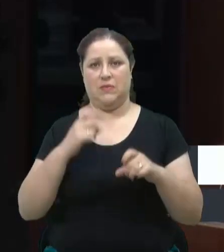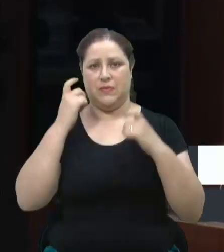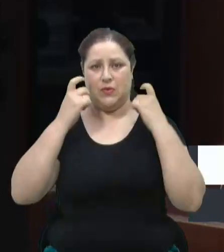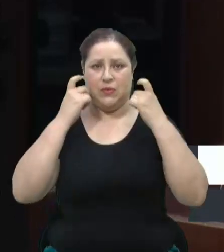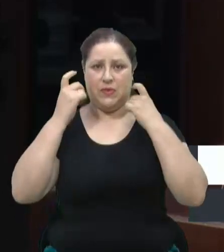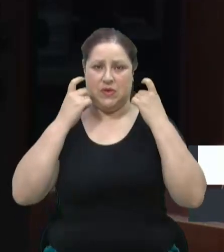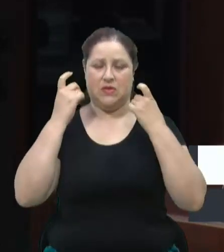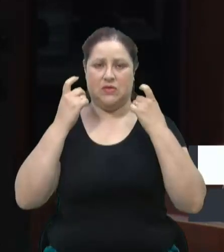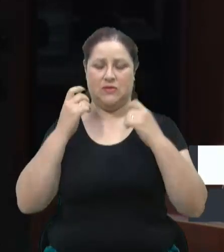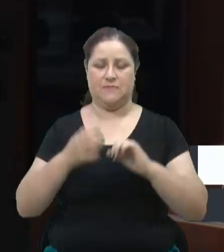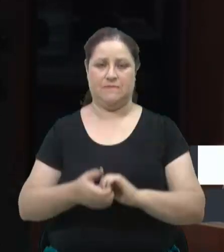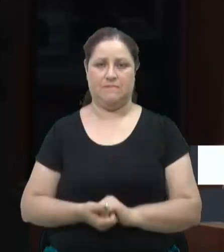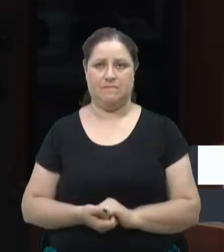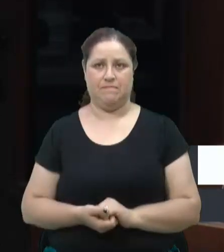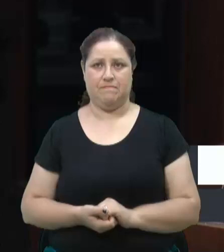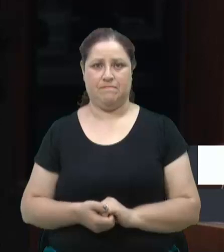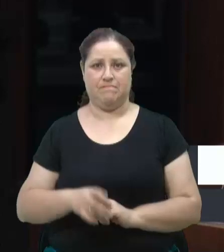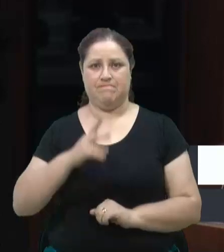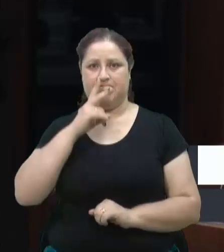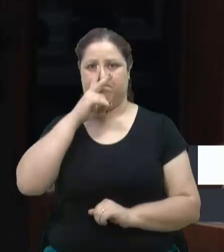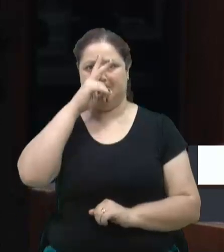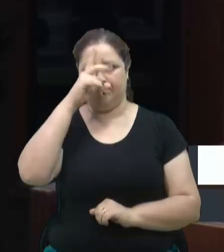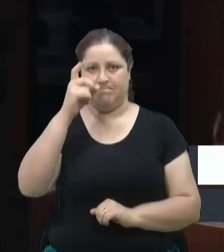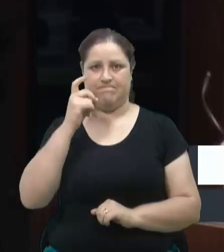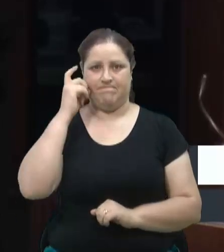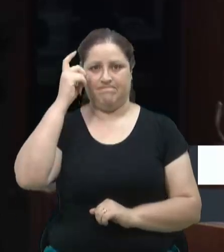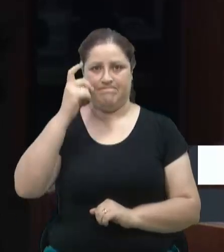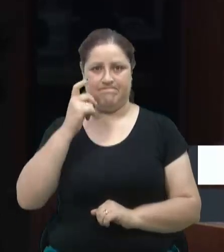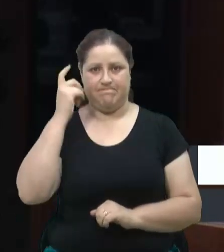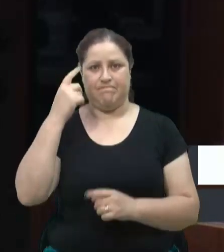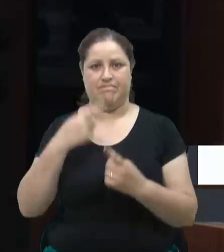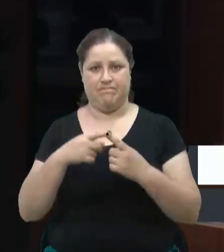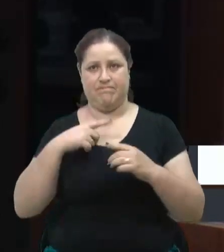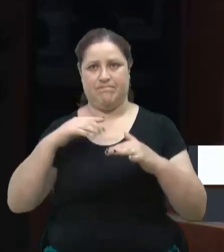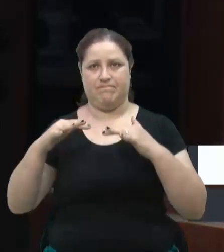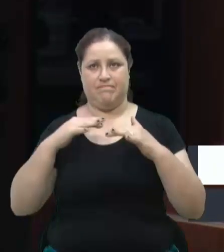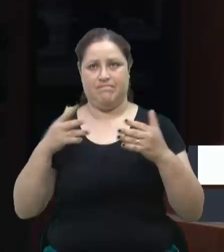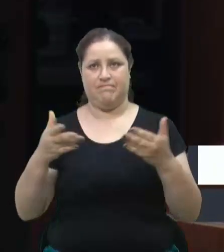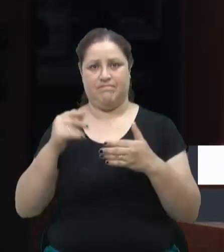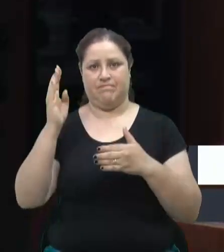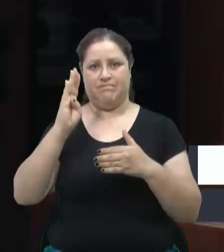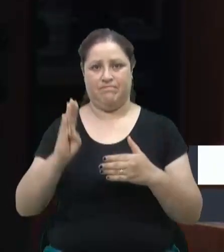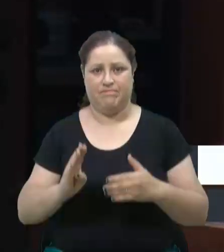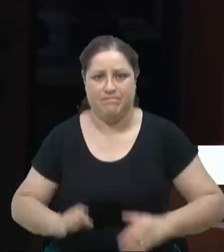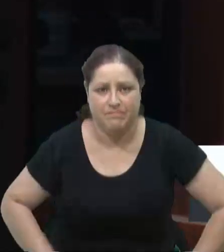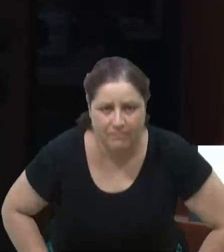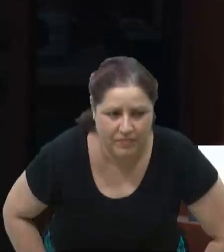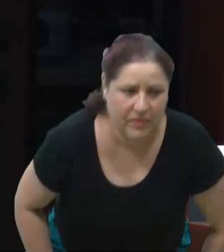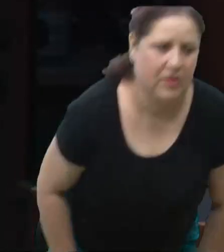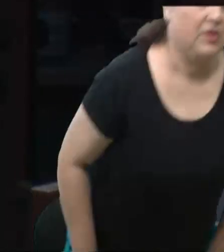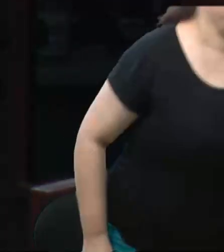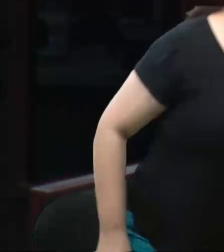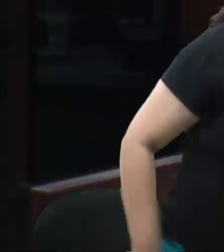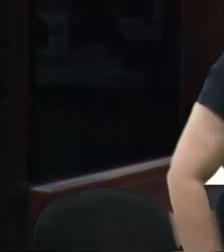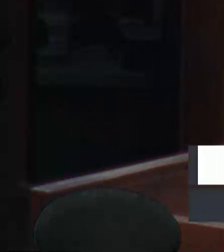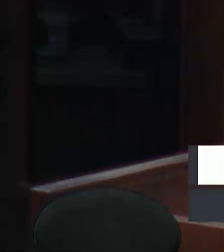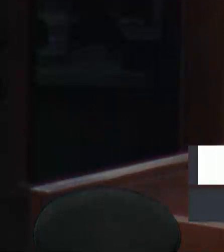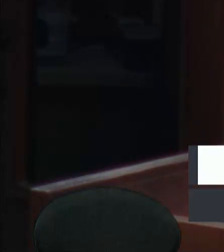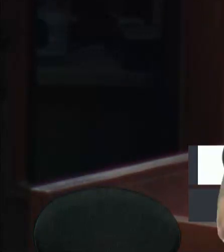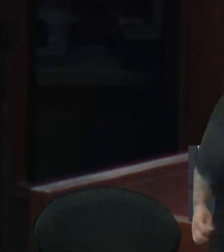preocupados. Obrigado, vereador. Muito preocupados. Porque há um movimento hoje no Brasil, como que eu vou arrecadar